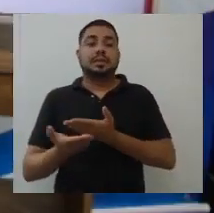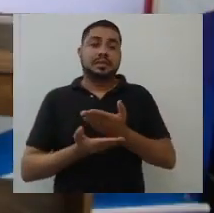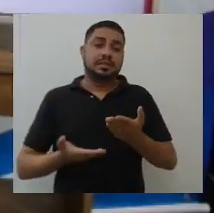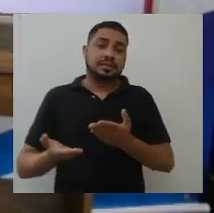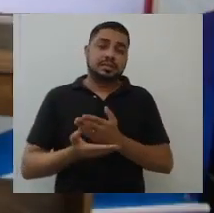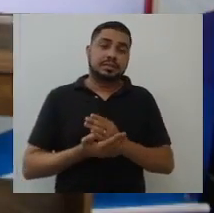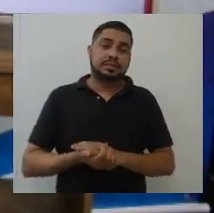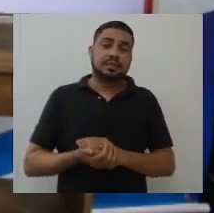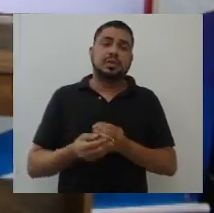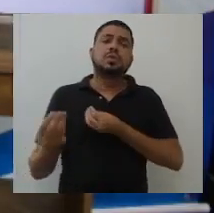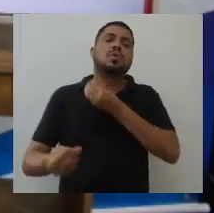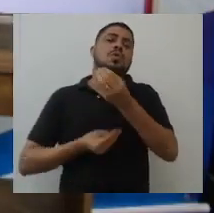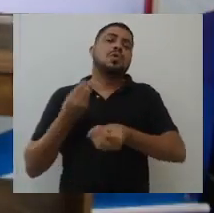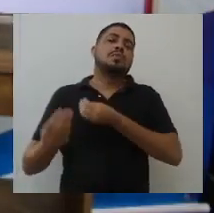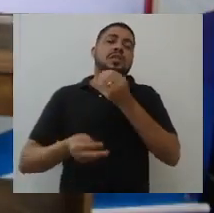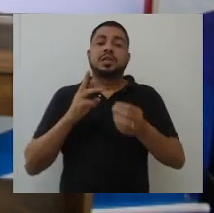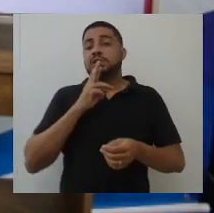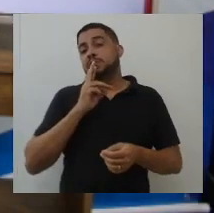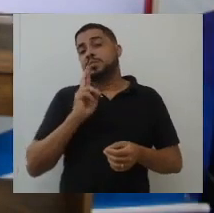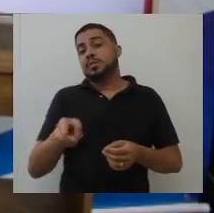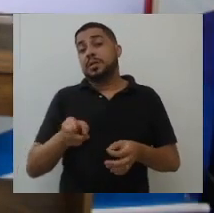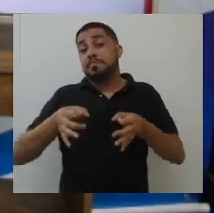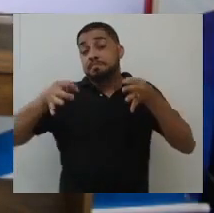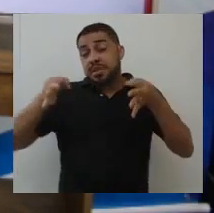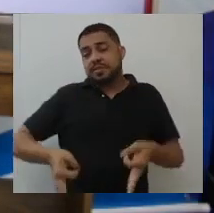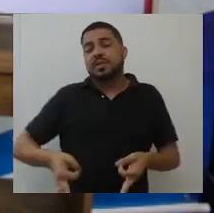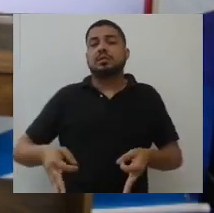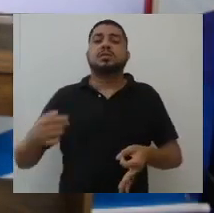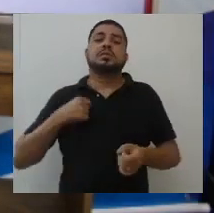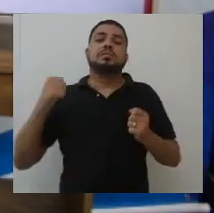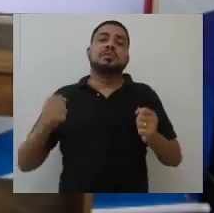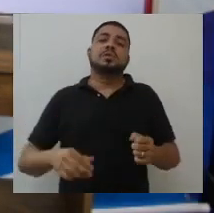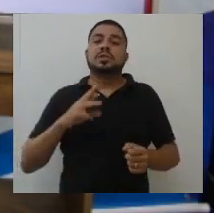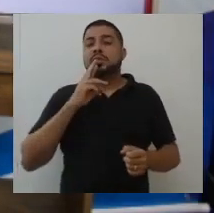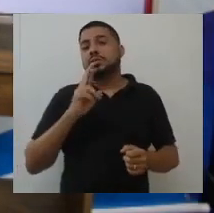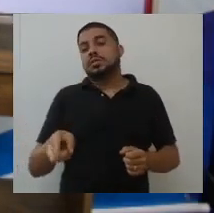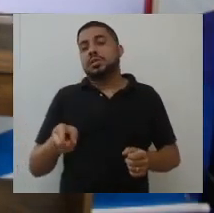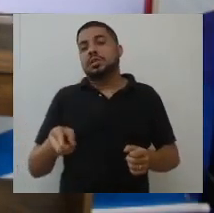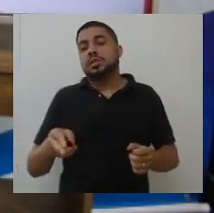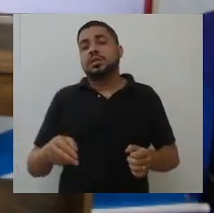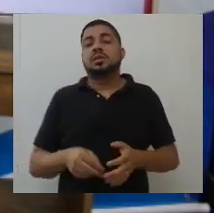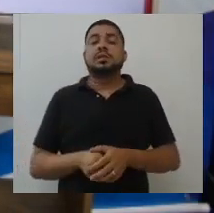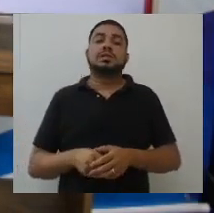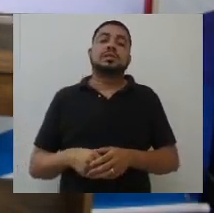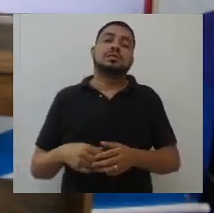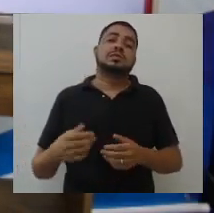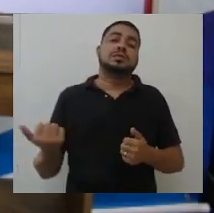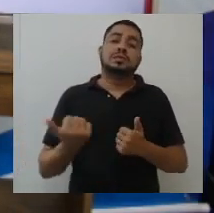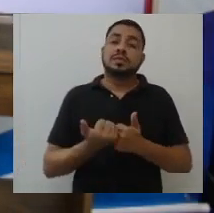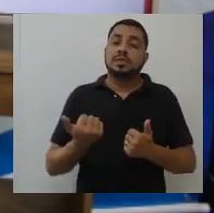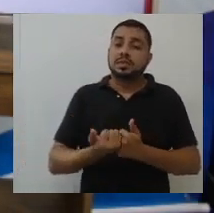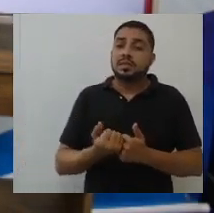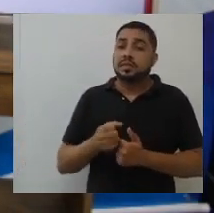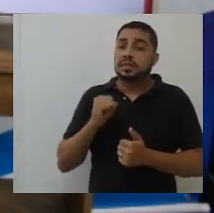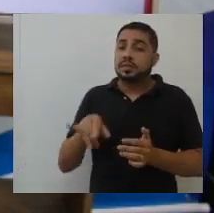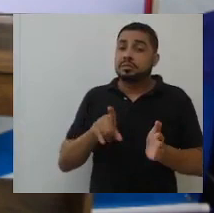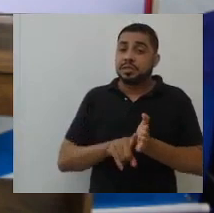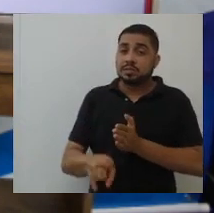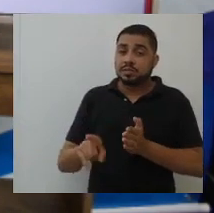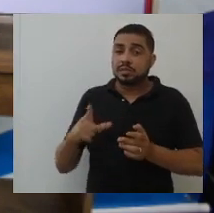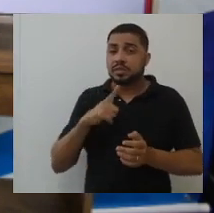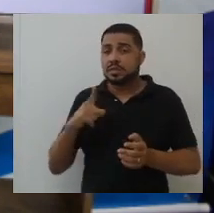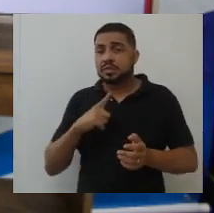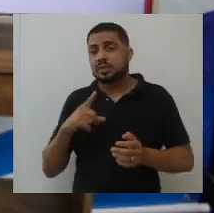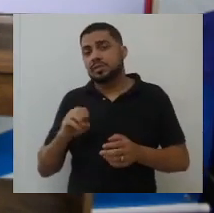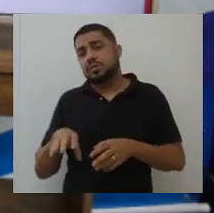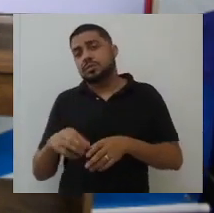a como responder perfeitamente. A gente já viu que eu posso responder utilizando o próprio verbo auxiliar. Né? Se a minha pergunta começa com do ou